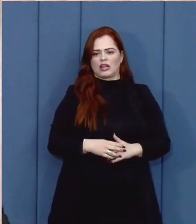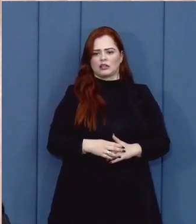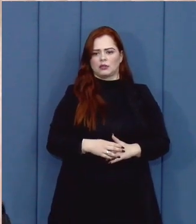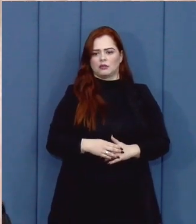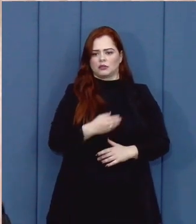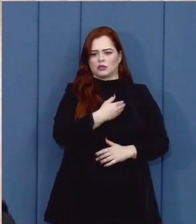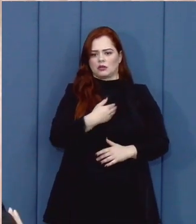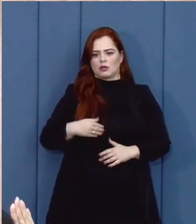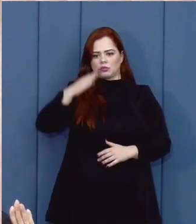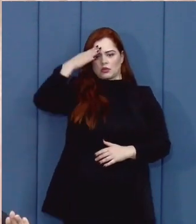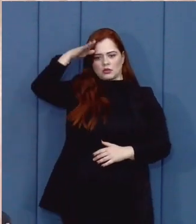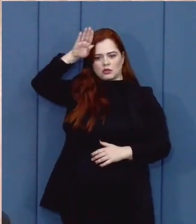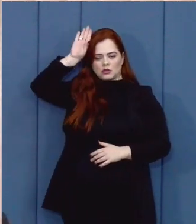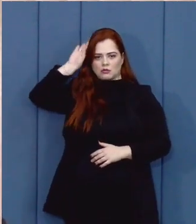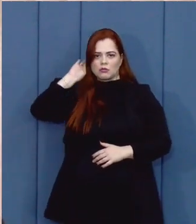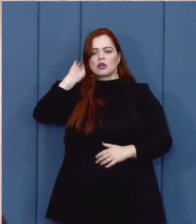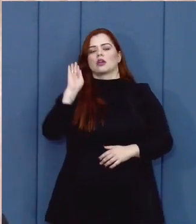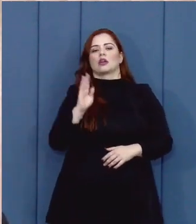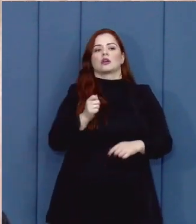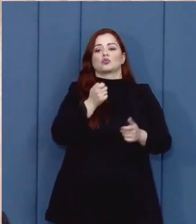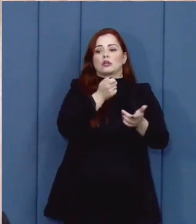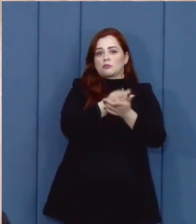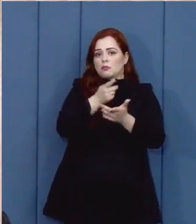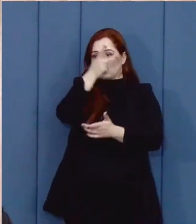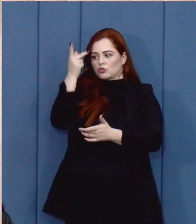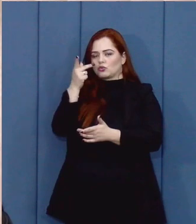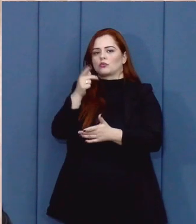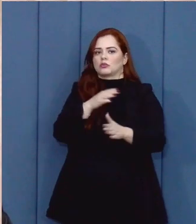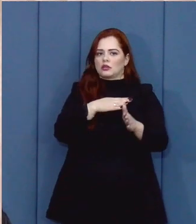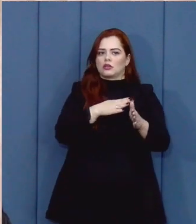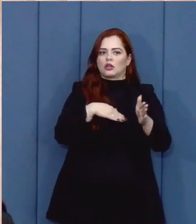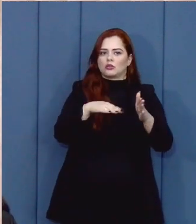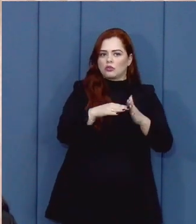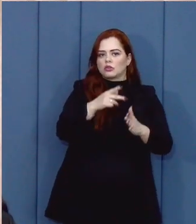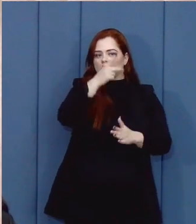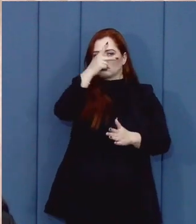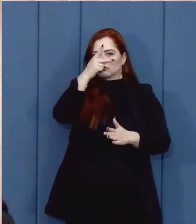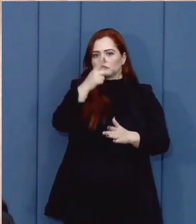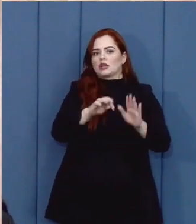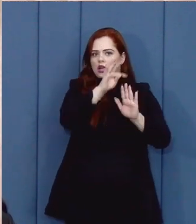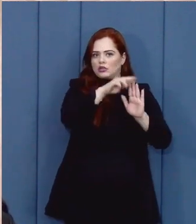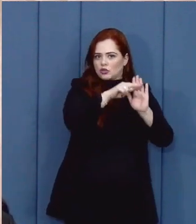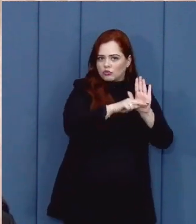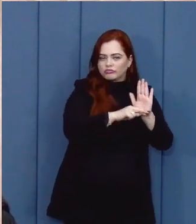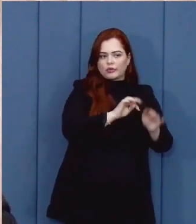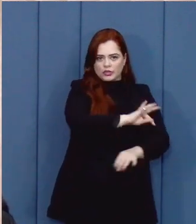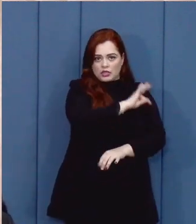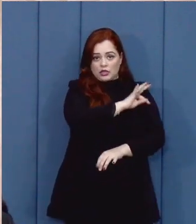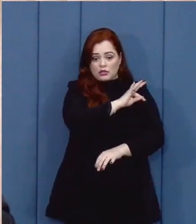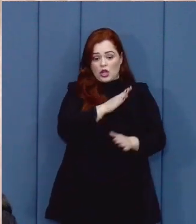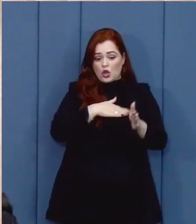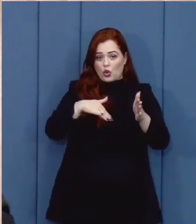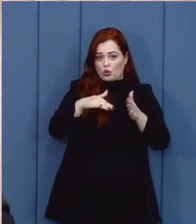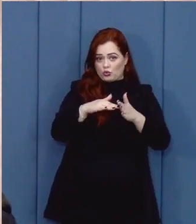da indústria, dos consumidores e da Associação Brasileira de Normas Técnicas. É nesse fórum